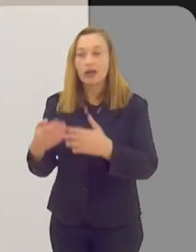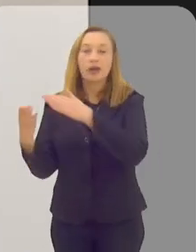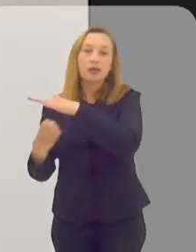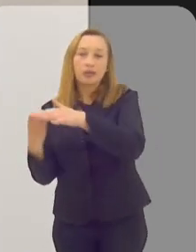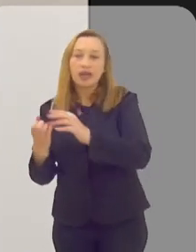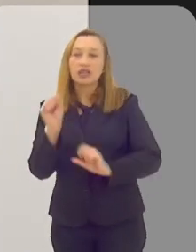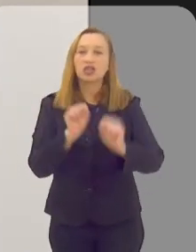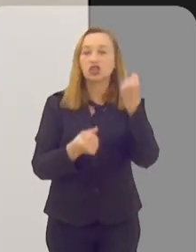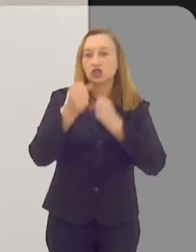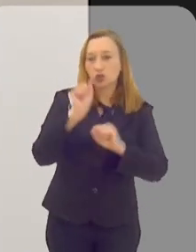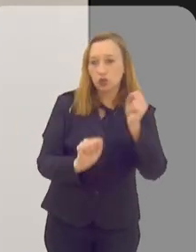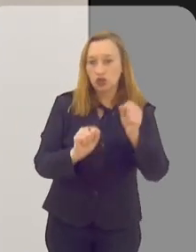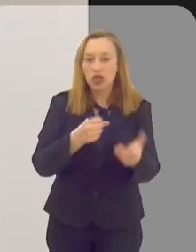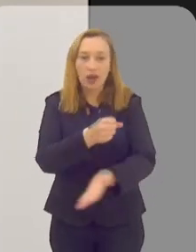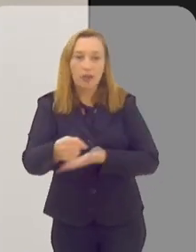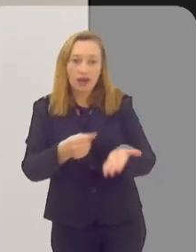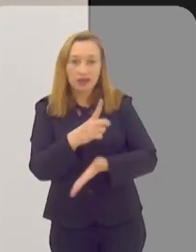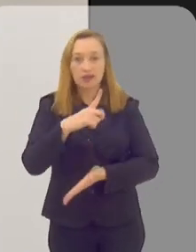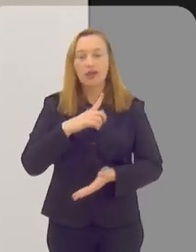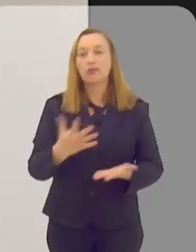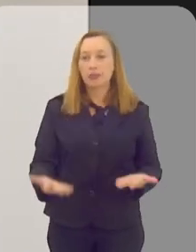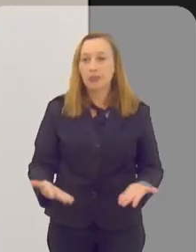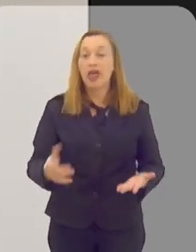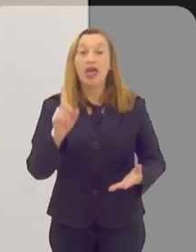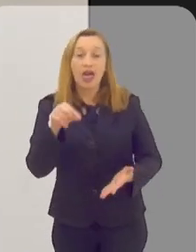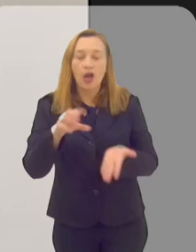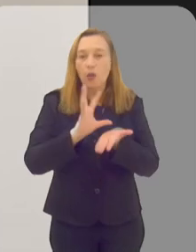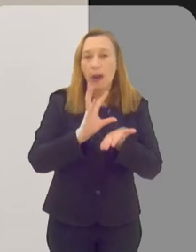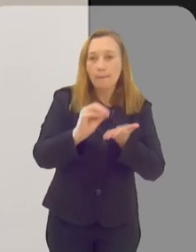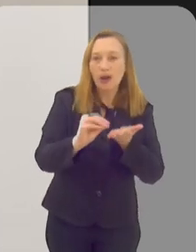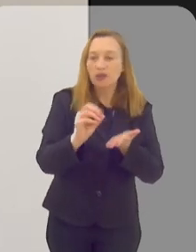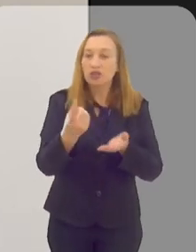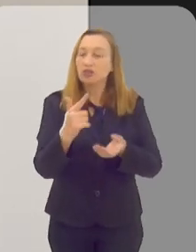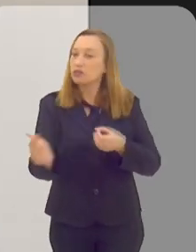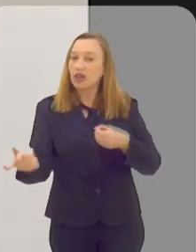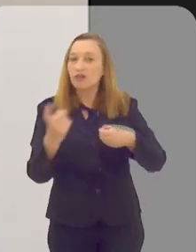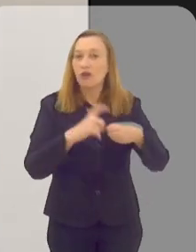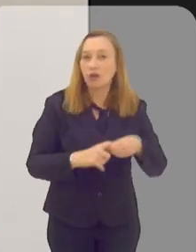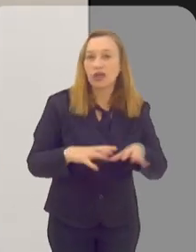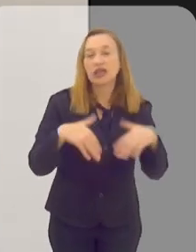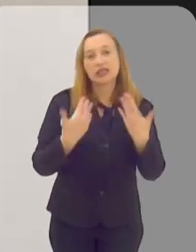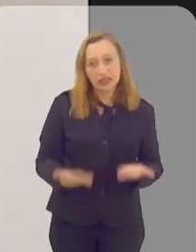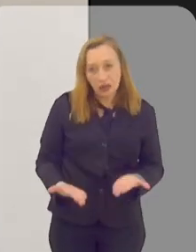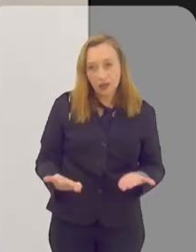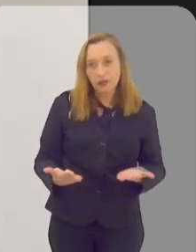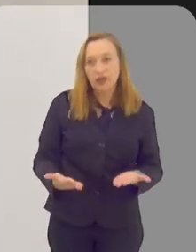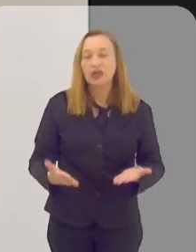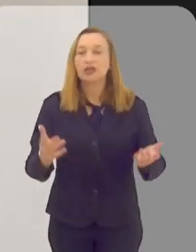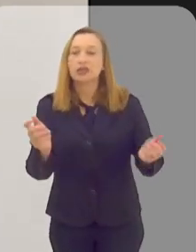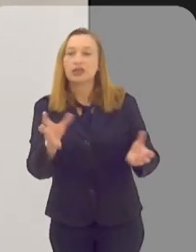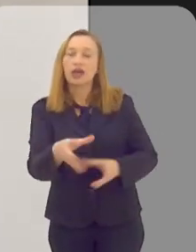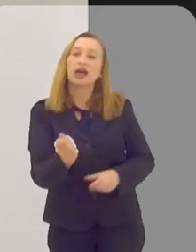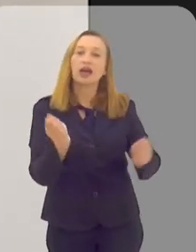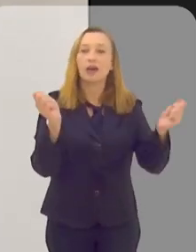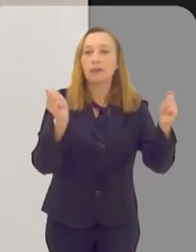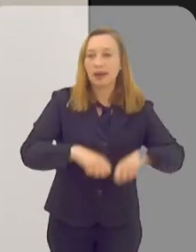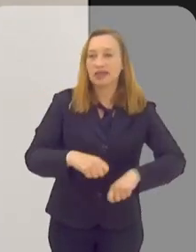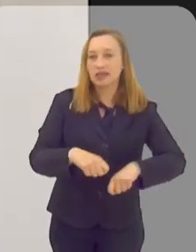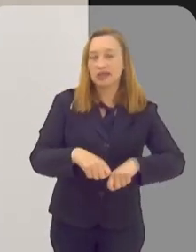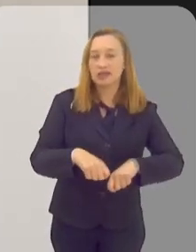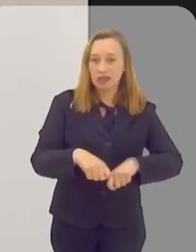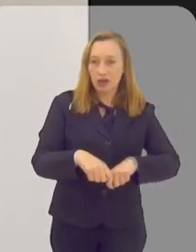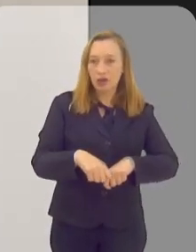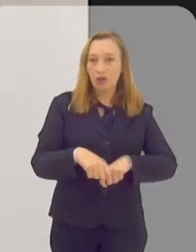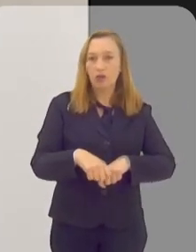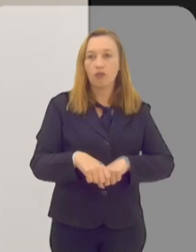né? Para as indústrias que estão na nossa base, porque é uma pauta que não tem retorno, né? Então, ou seja, na